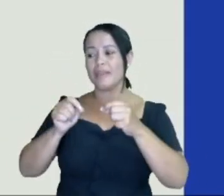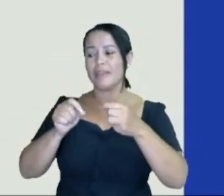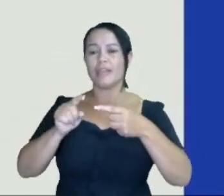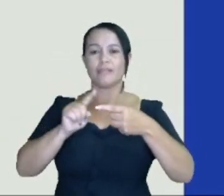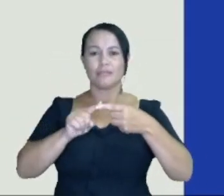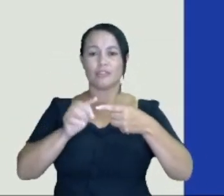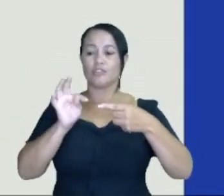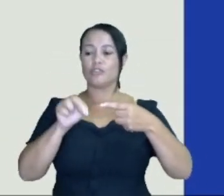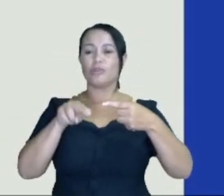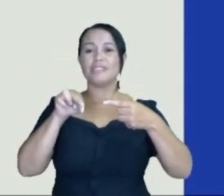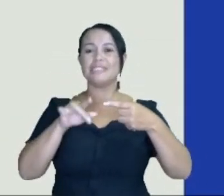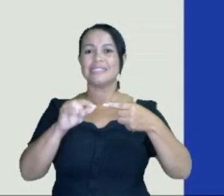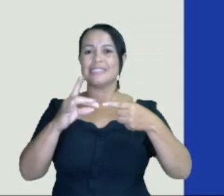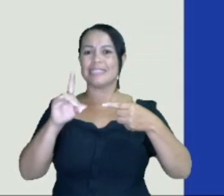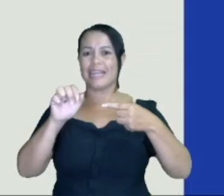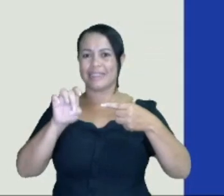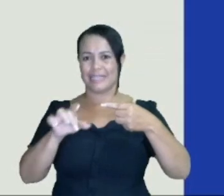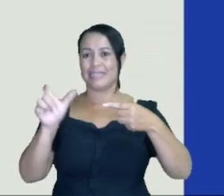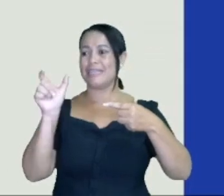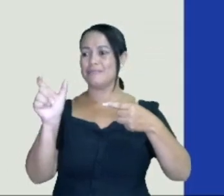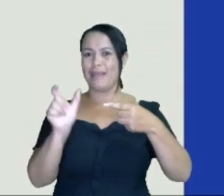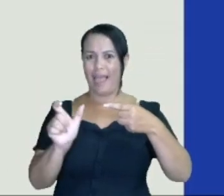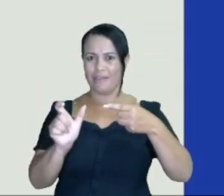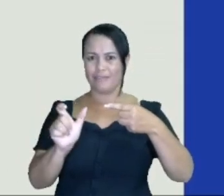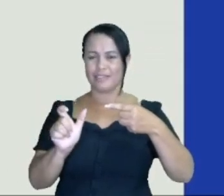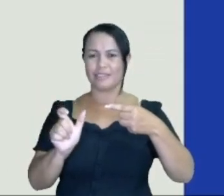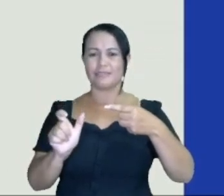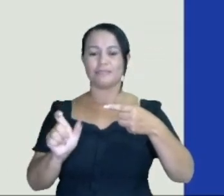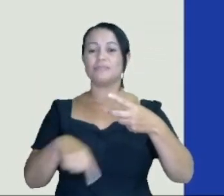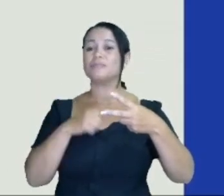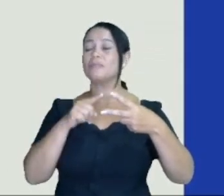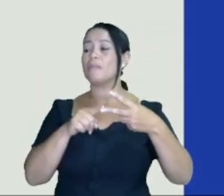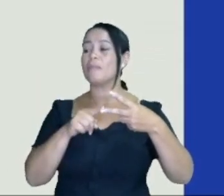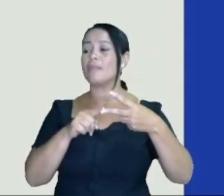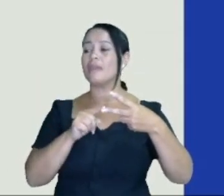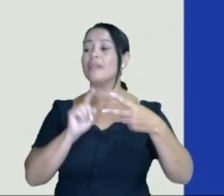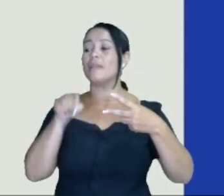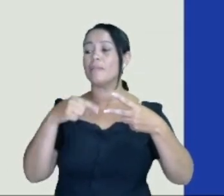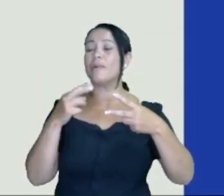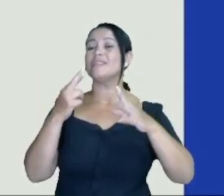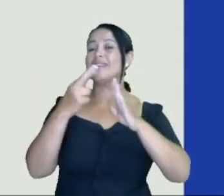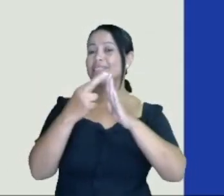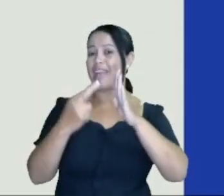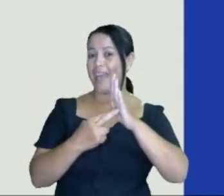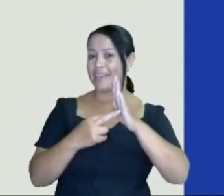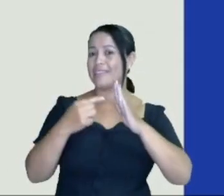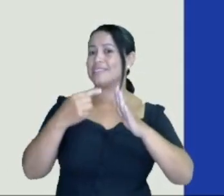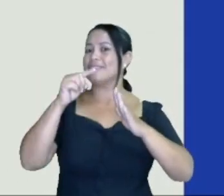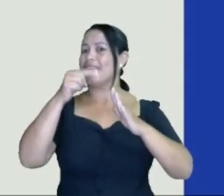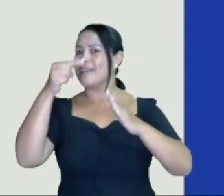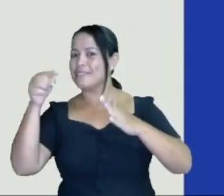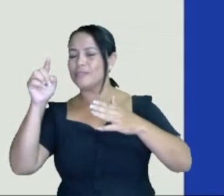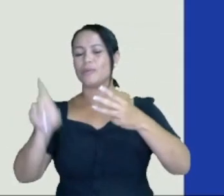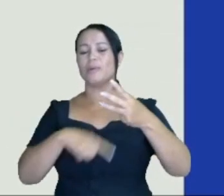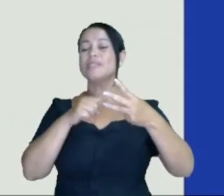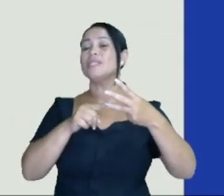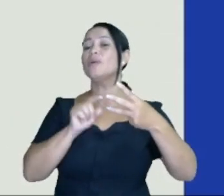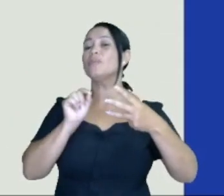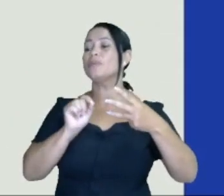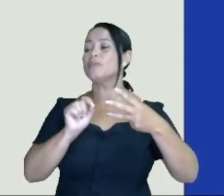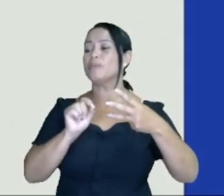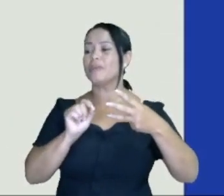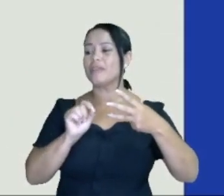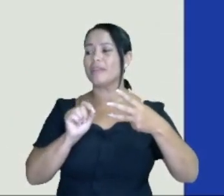para a tonicidade das palavras, depois vamos para aquelas regras de acentuação e por